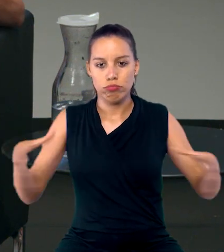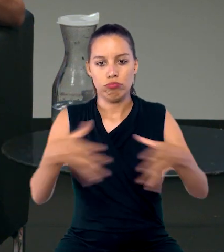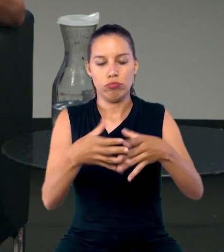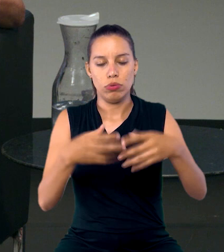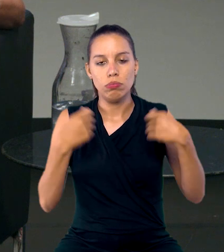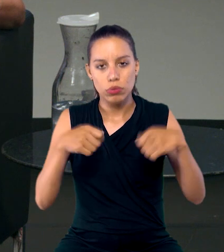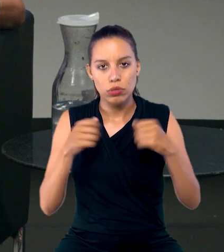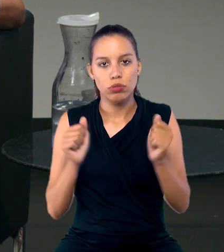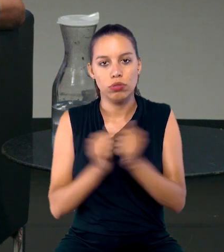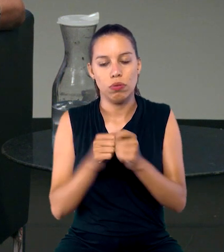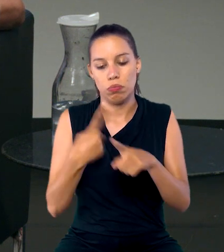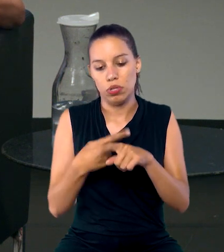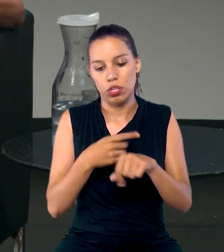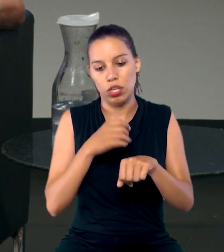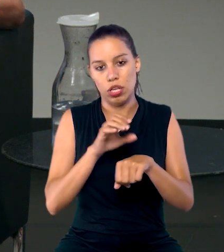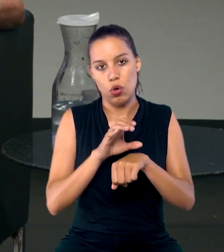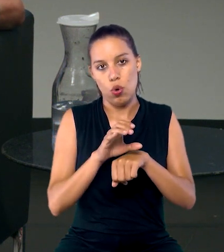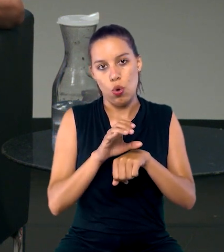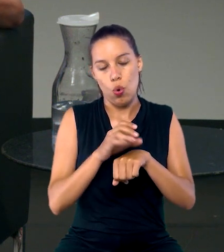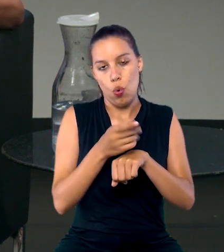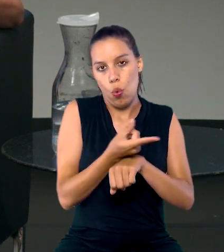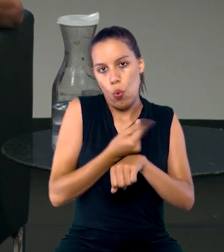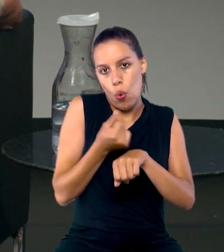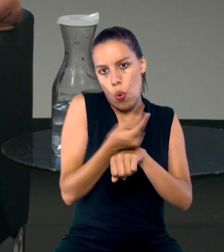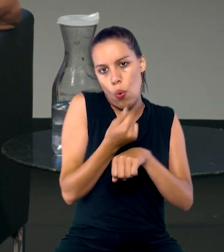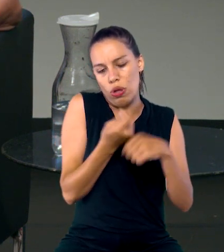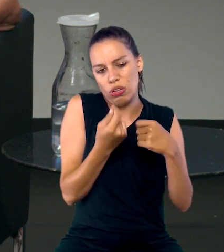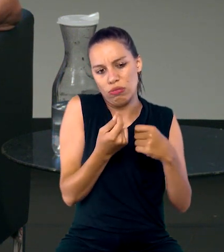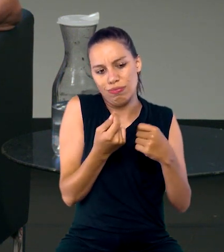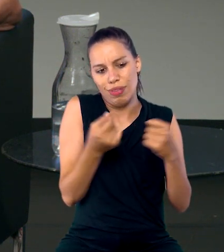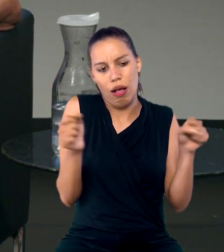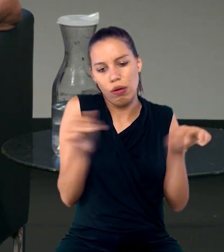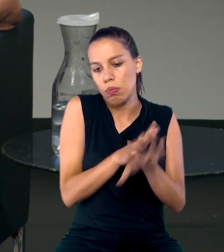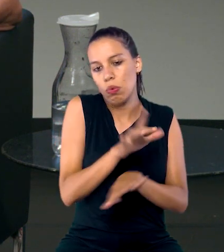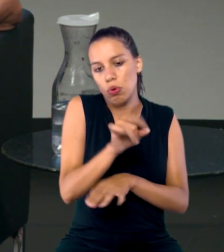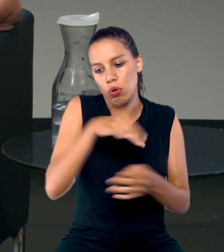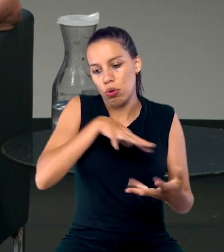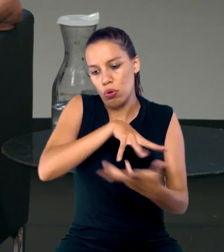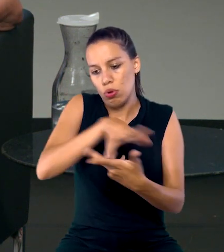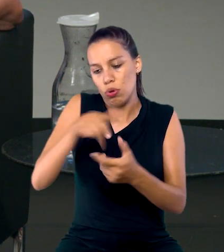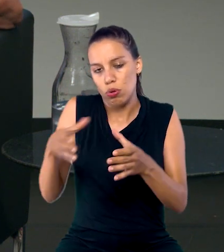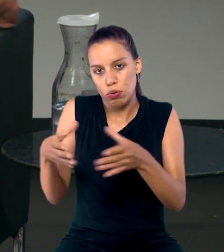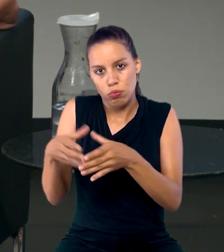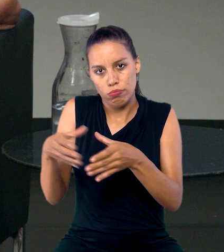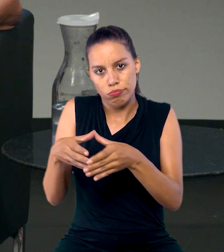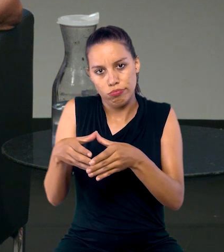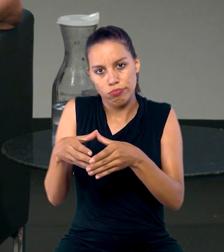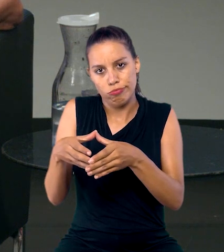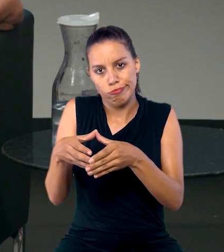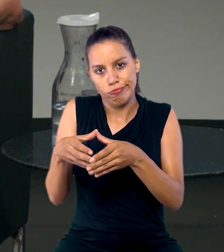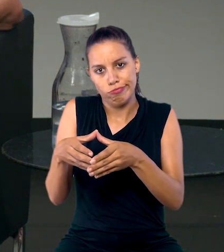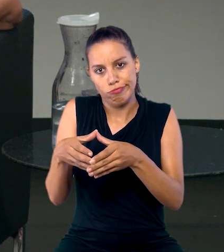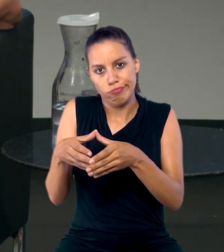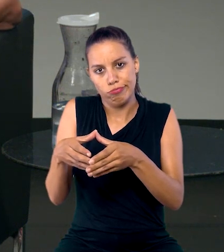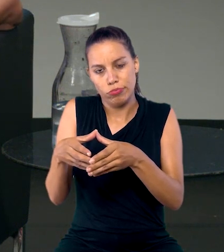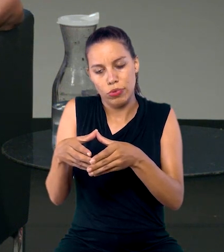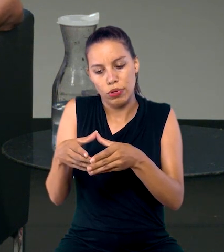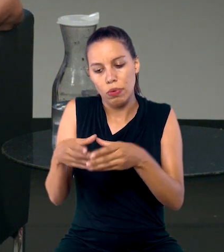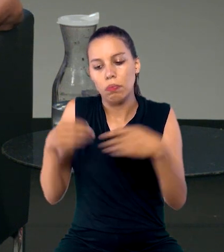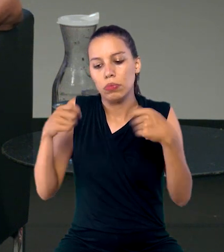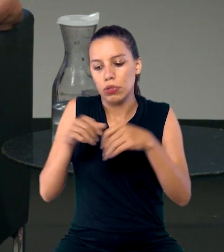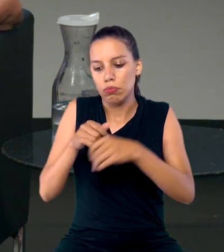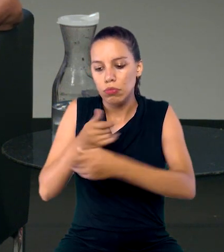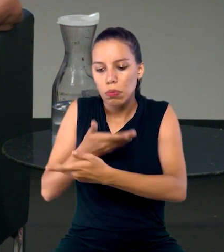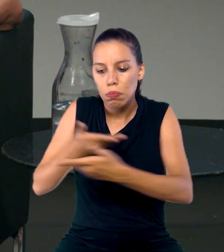Porque uma das coisas que o capitalismo destruiu foi a comunidade, né? A gente tem que encontrar maneiras de